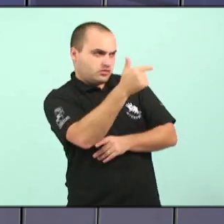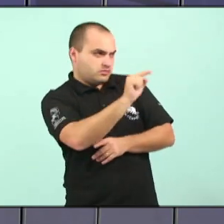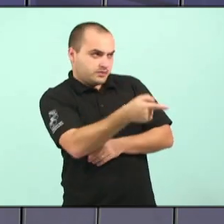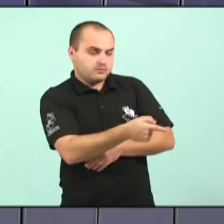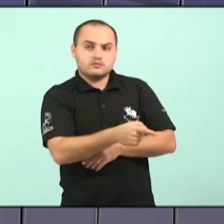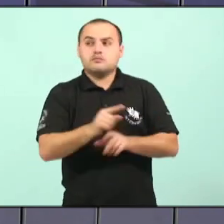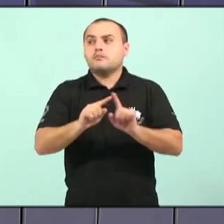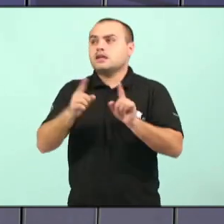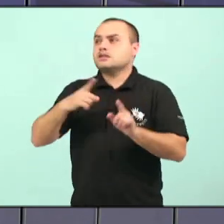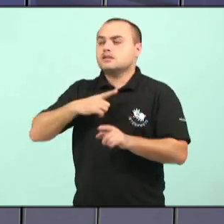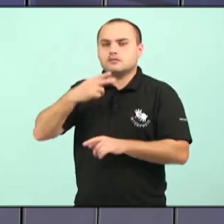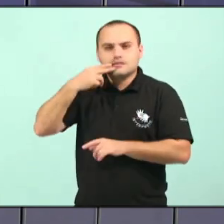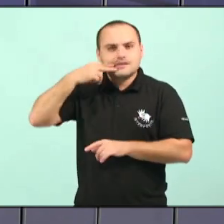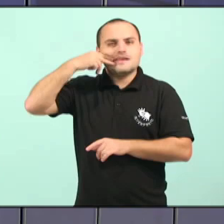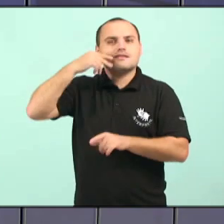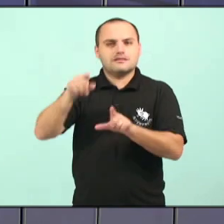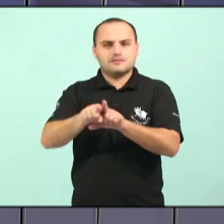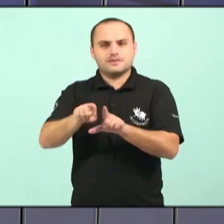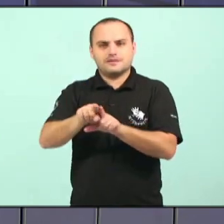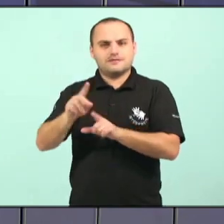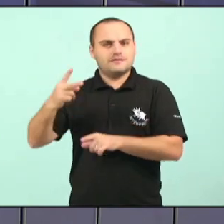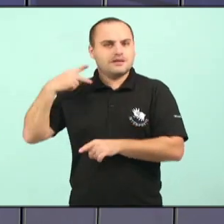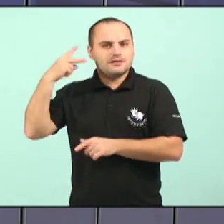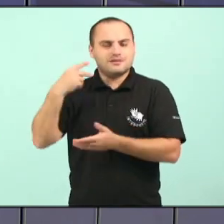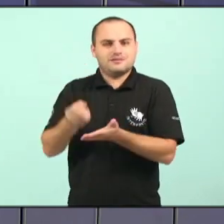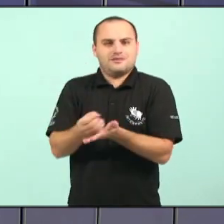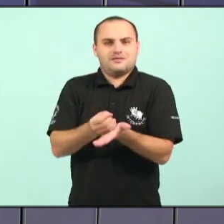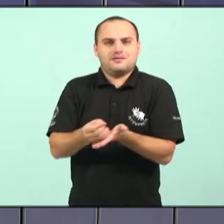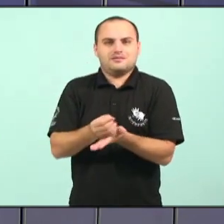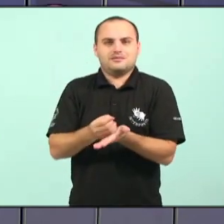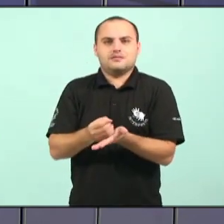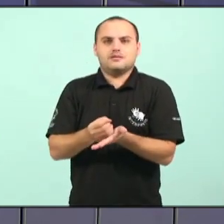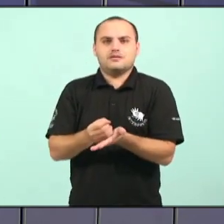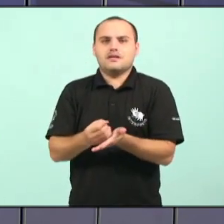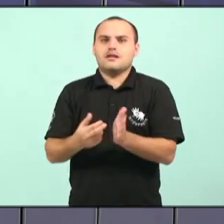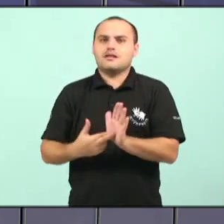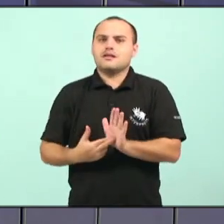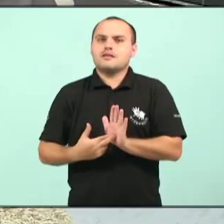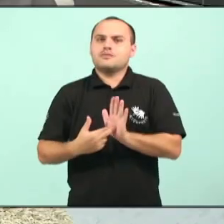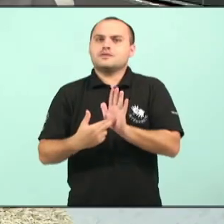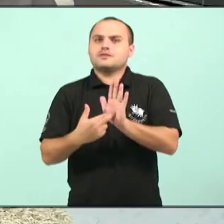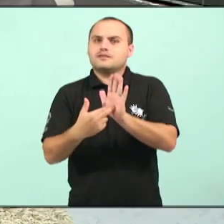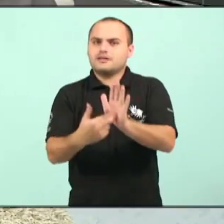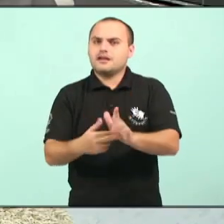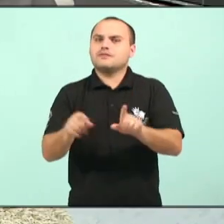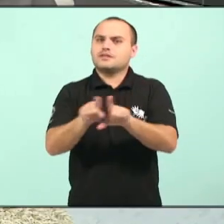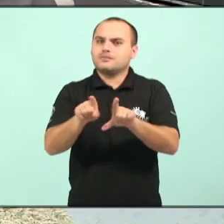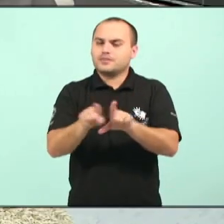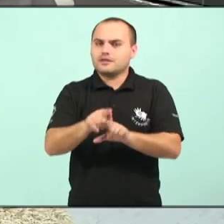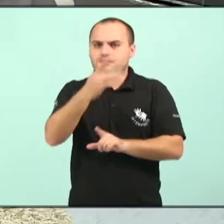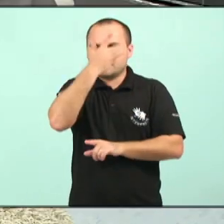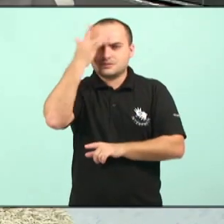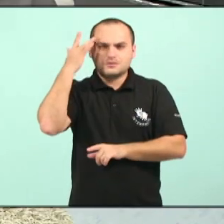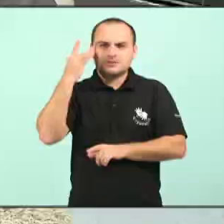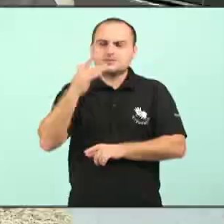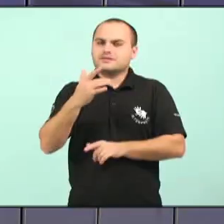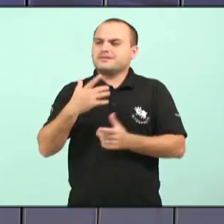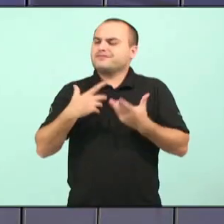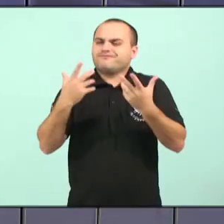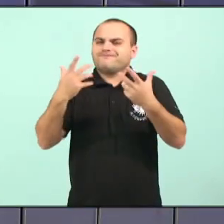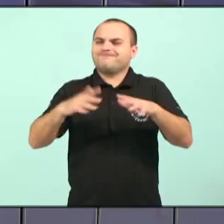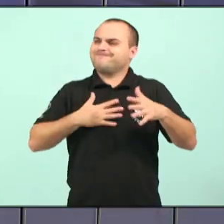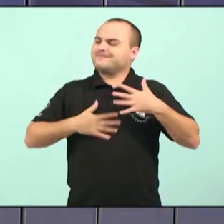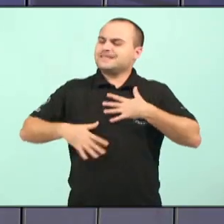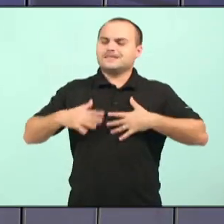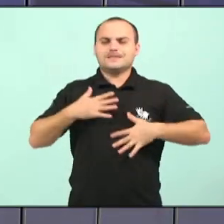do Nicolas e do Otto, que também representavam aquelas pessoas que estavam insatisfeitas com o atual governo. Pela oposição, Pela oposição, né? Então